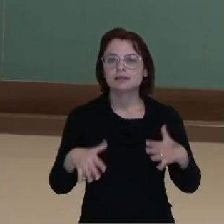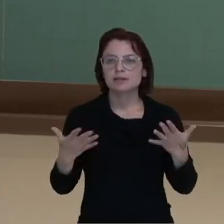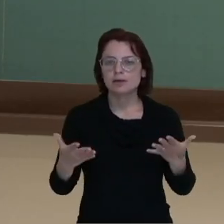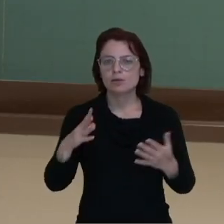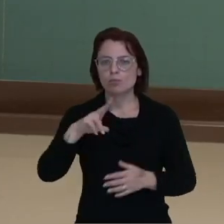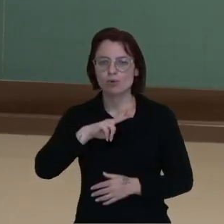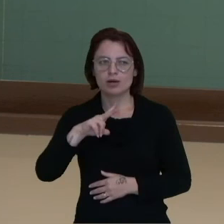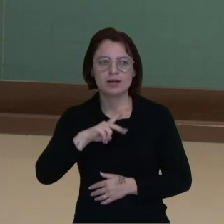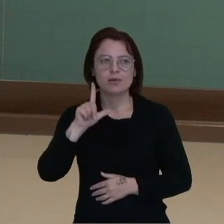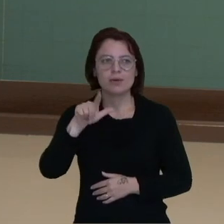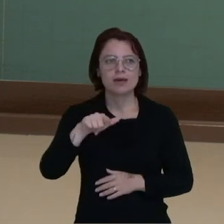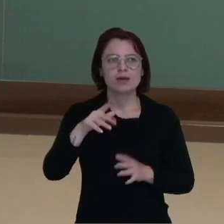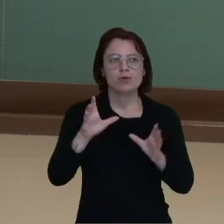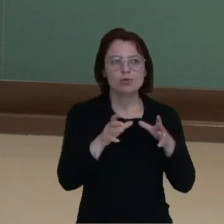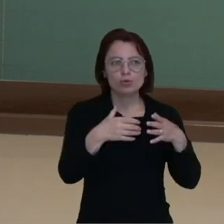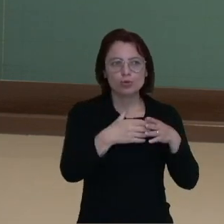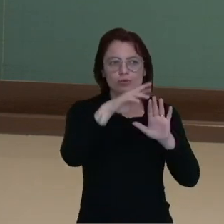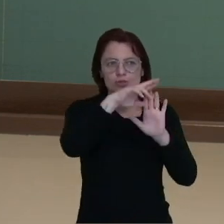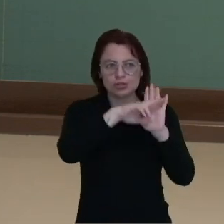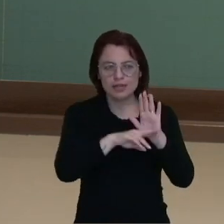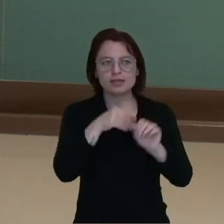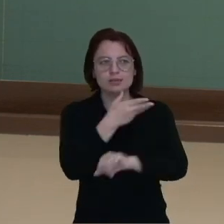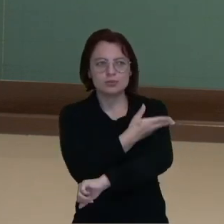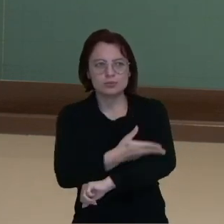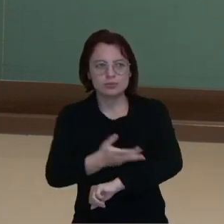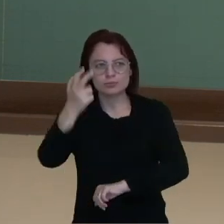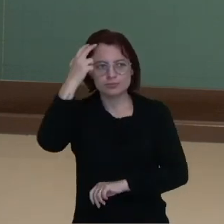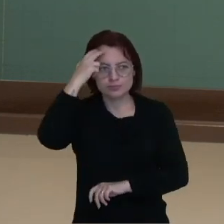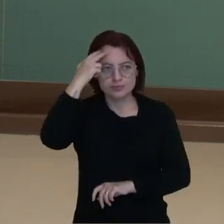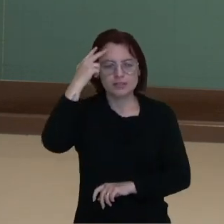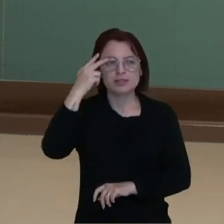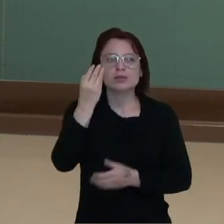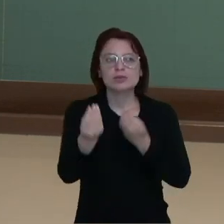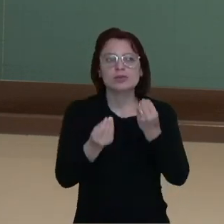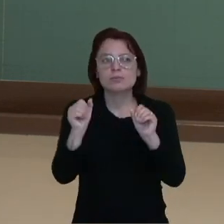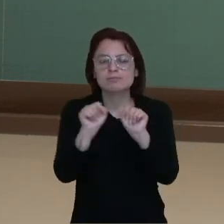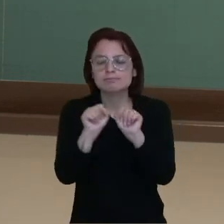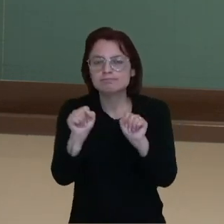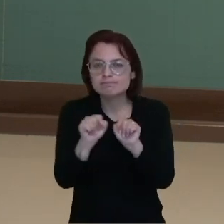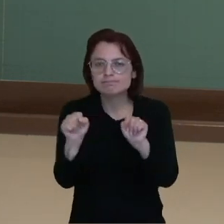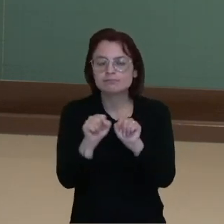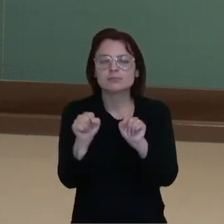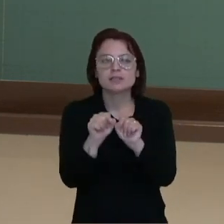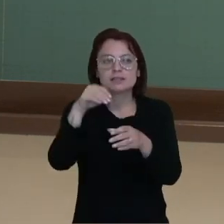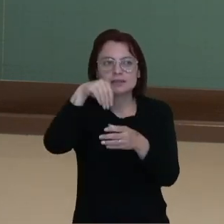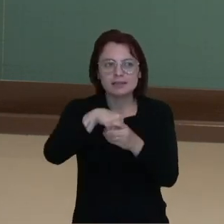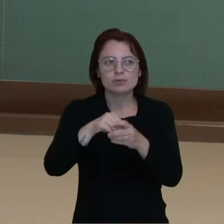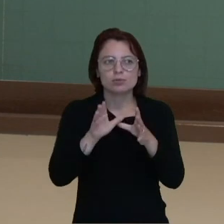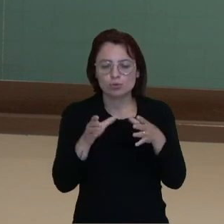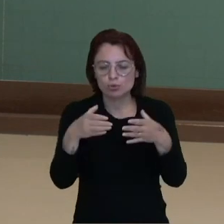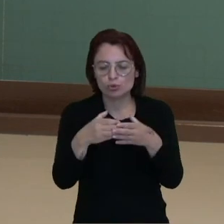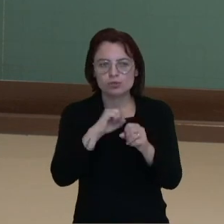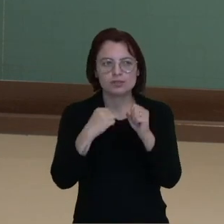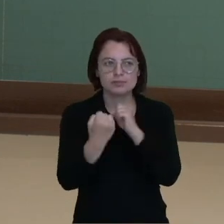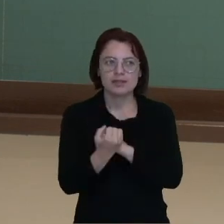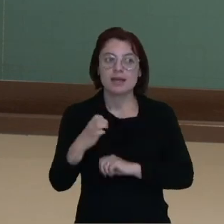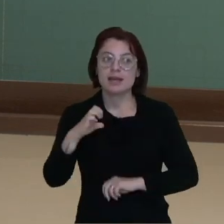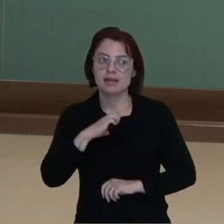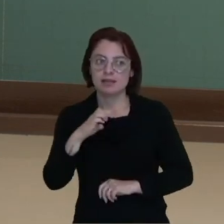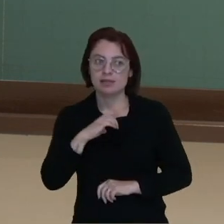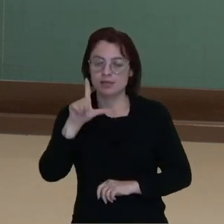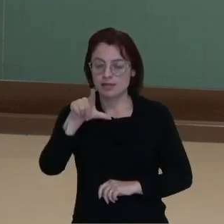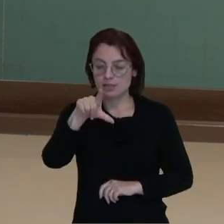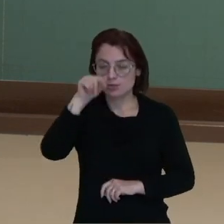e costumes que determinam o comportamento do indivíduo num grupo social. Já a ética é uma